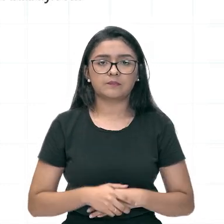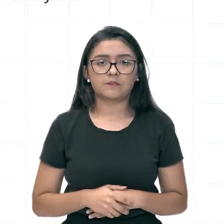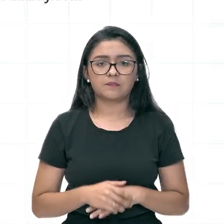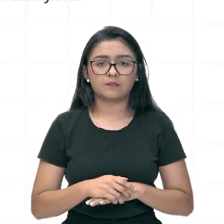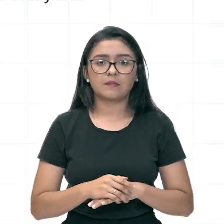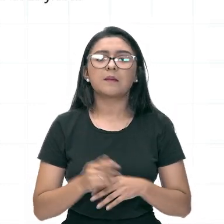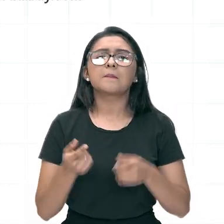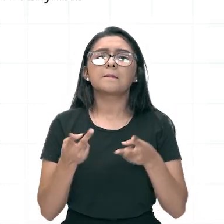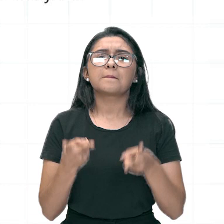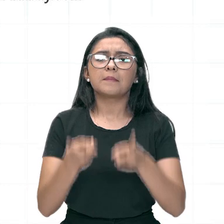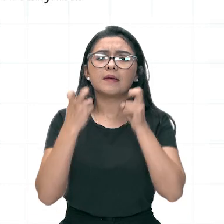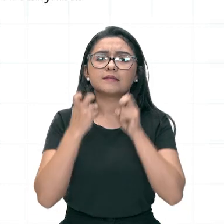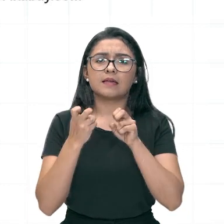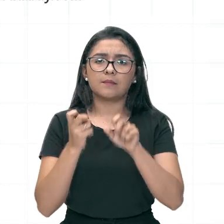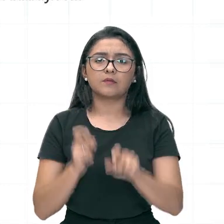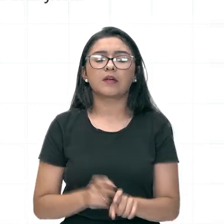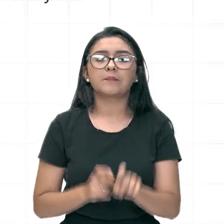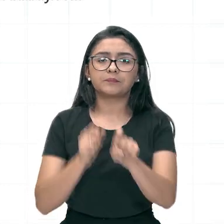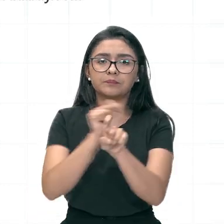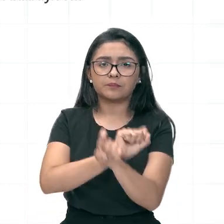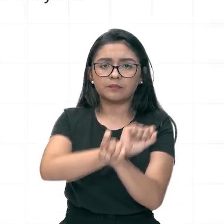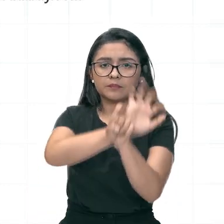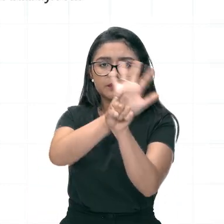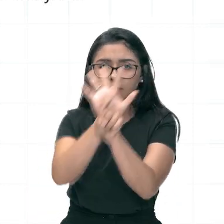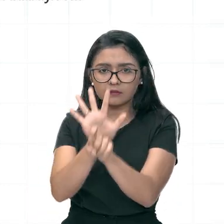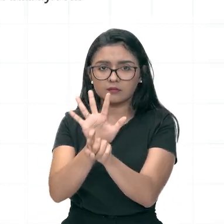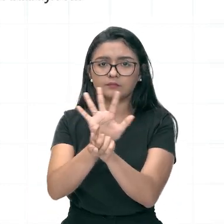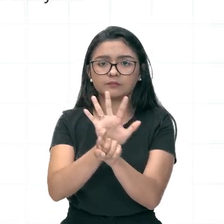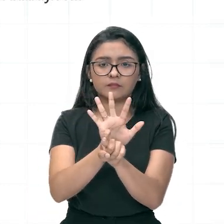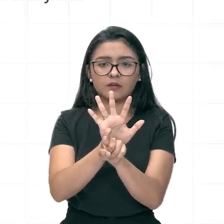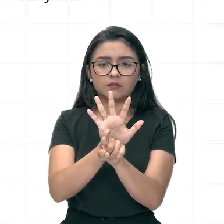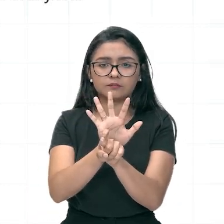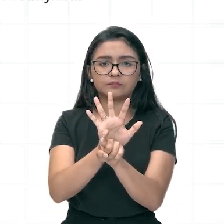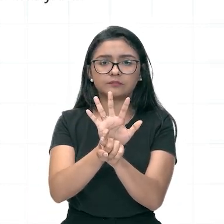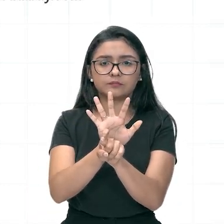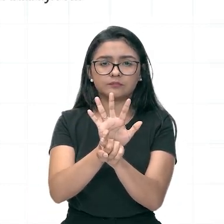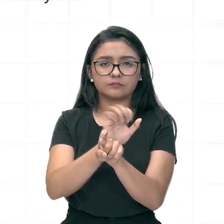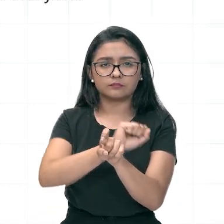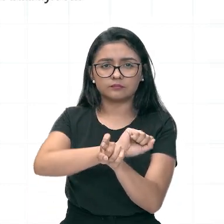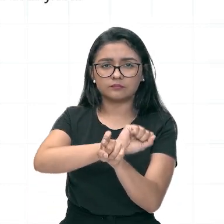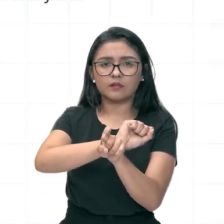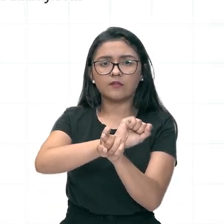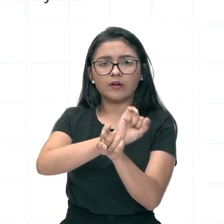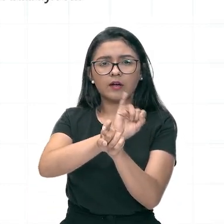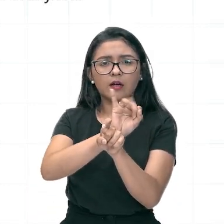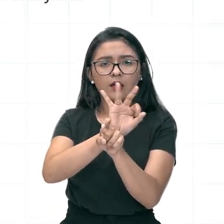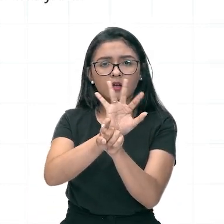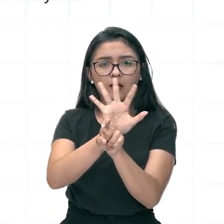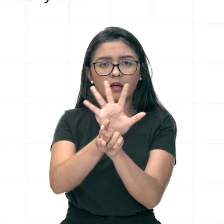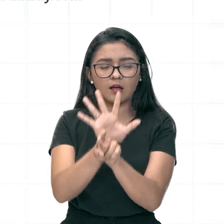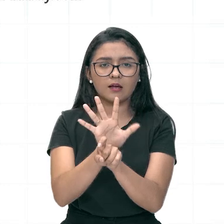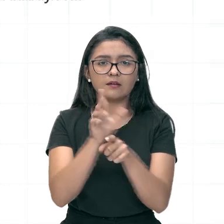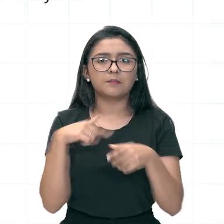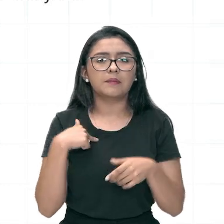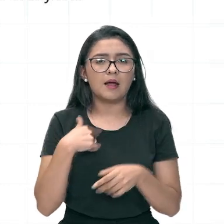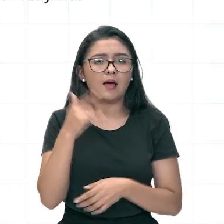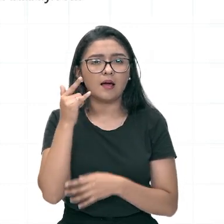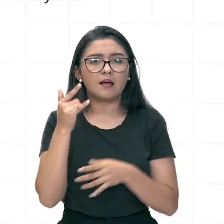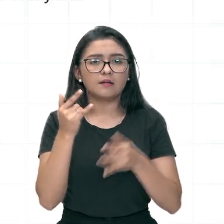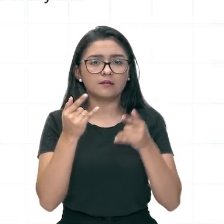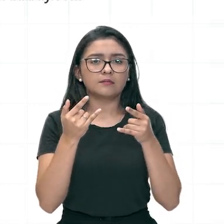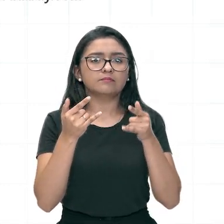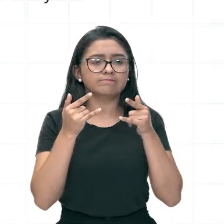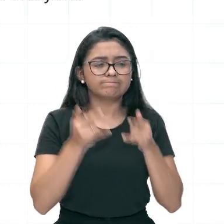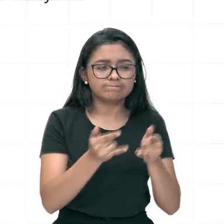essa parte de trás aí que a gente está vendo dele é a cauda, né, que ele consegue abrir como se fosse um leque, justamente para impressionar a